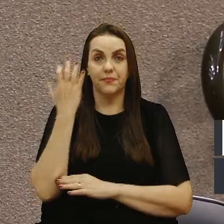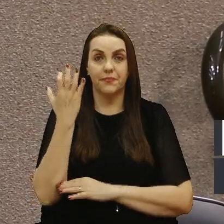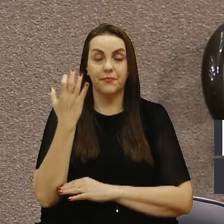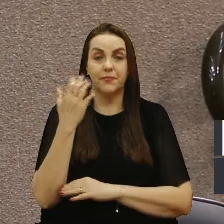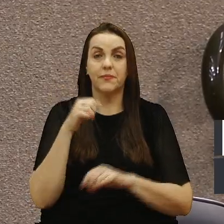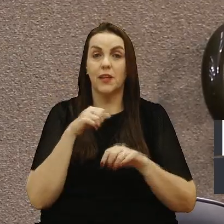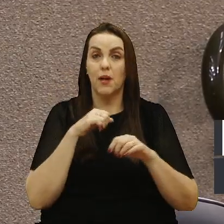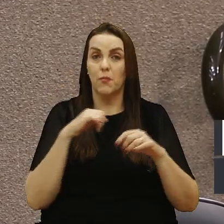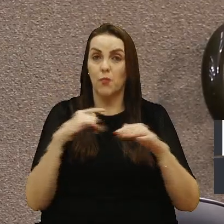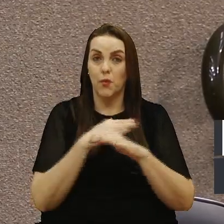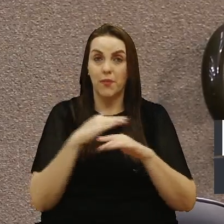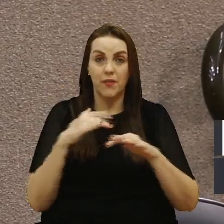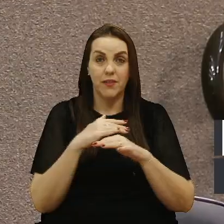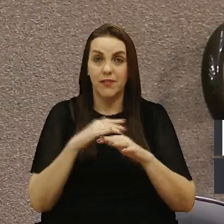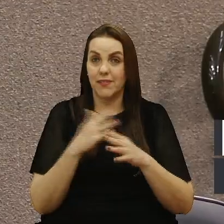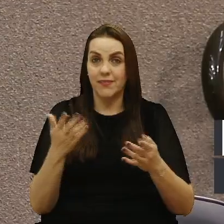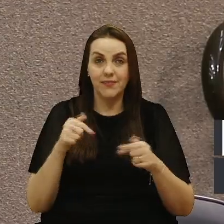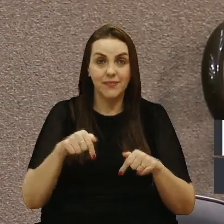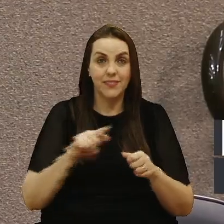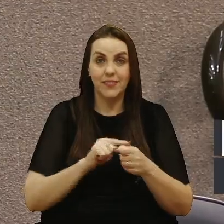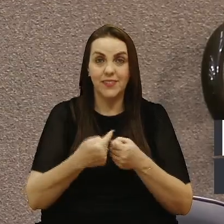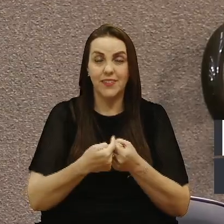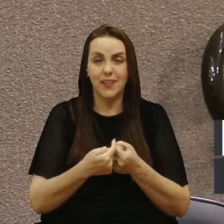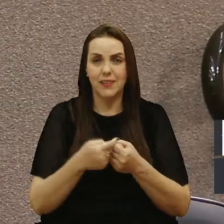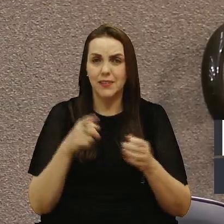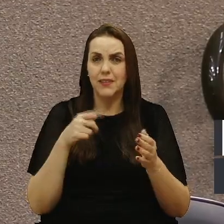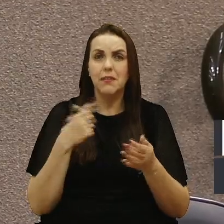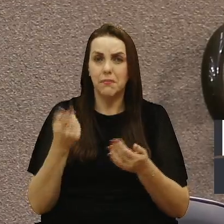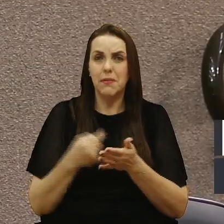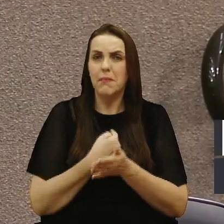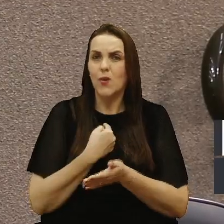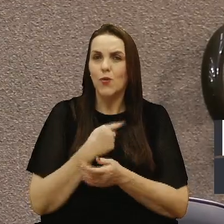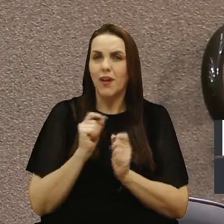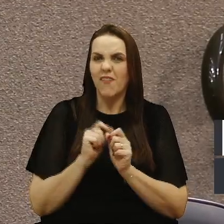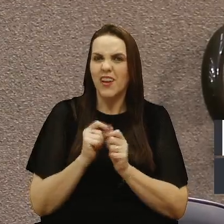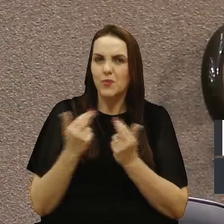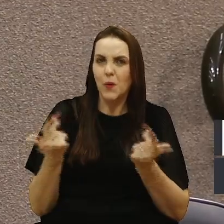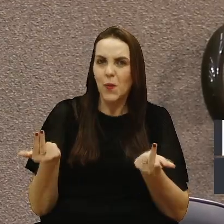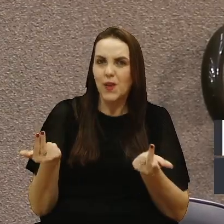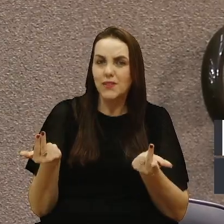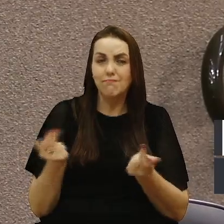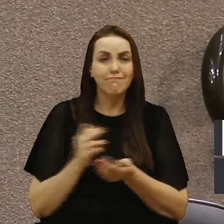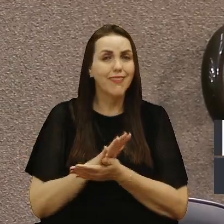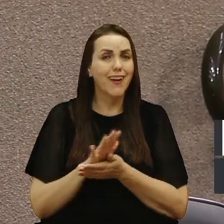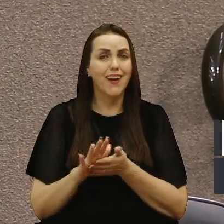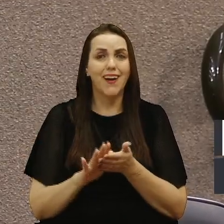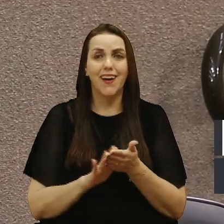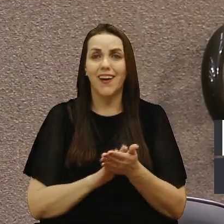mobilidade urbana. Pergunta se alguma coisa é feita. Nada é feito.